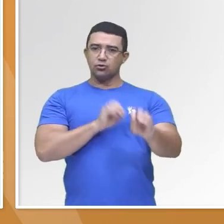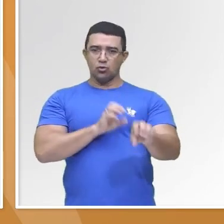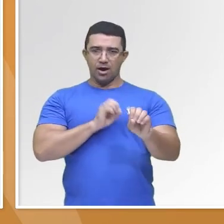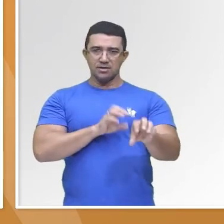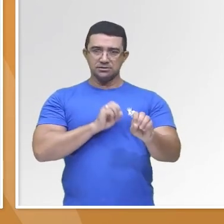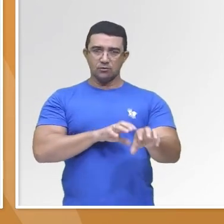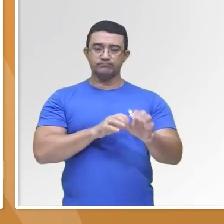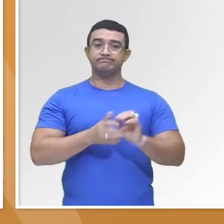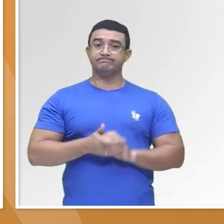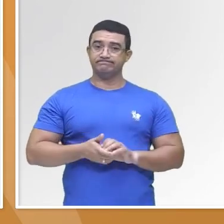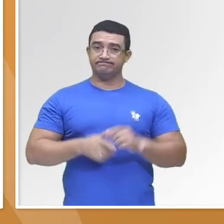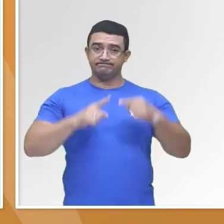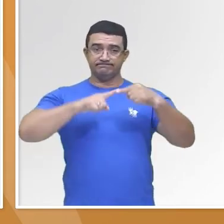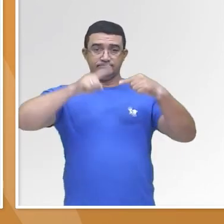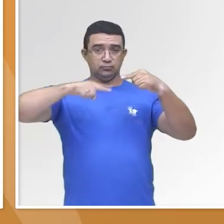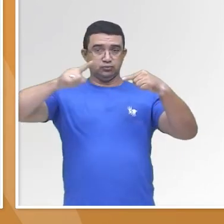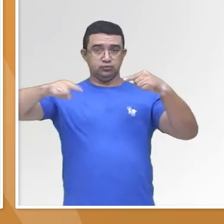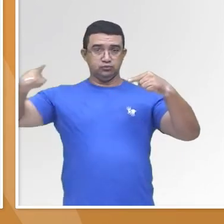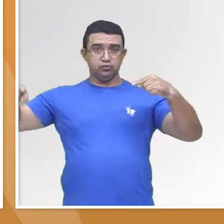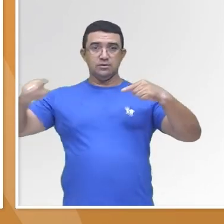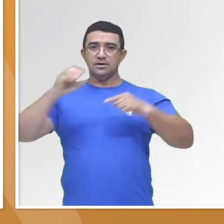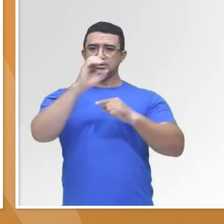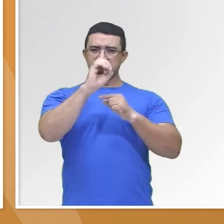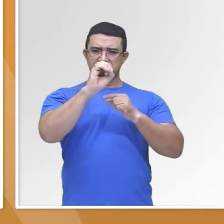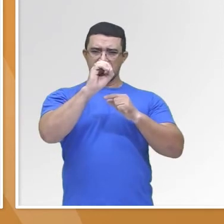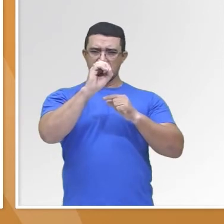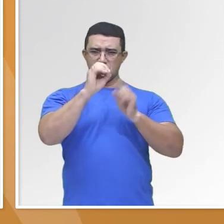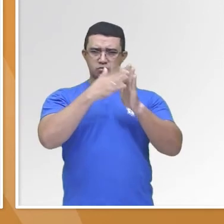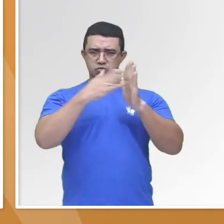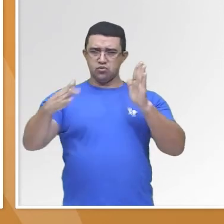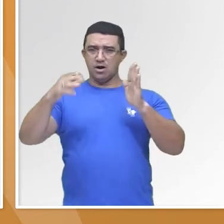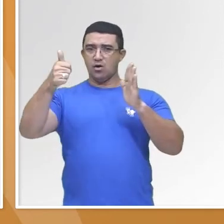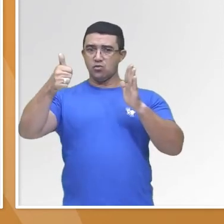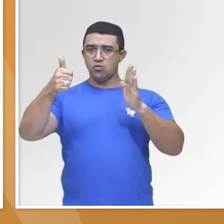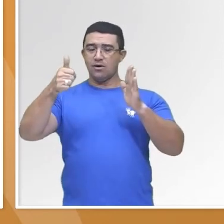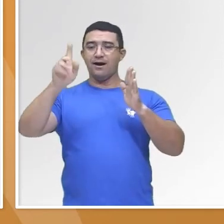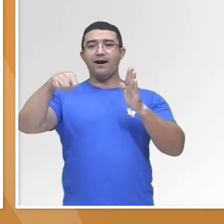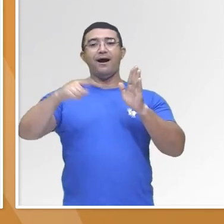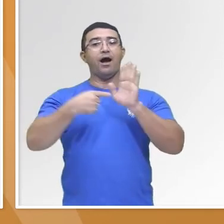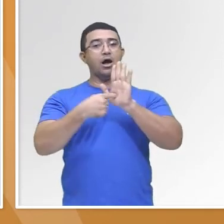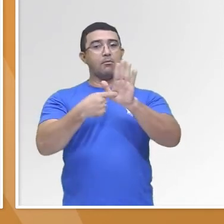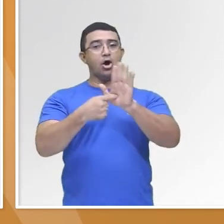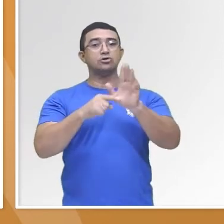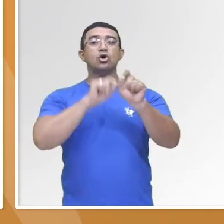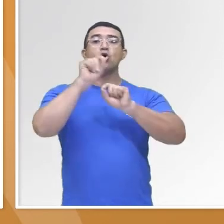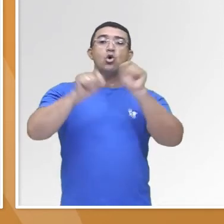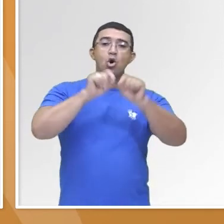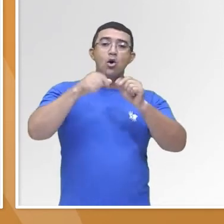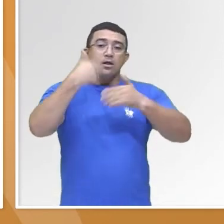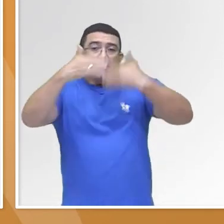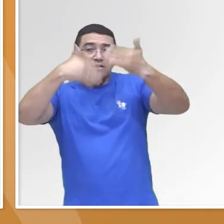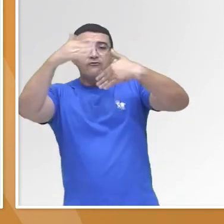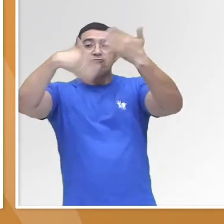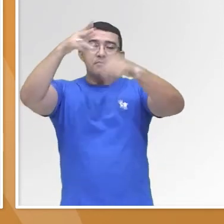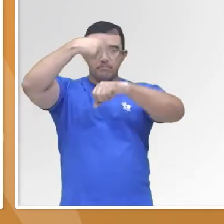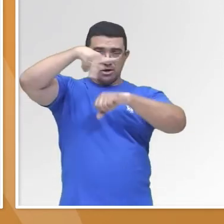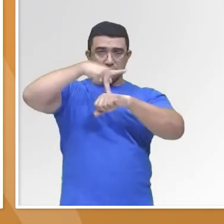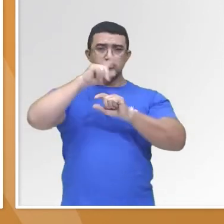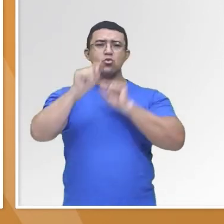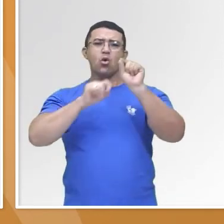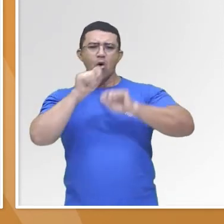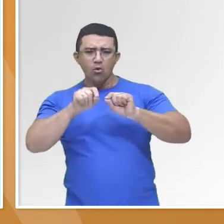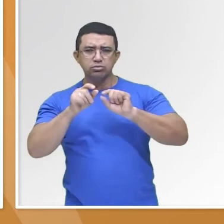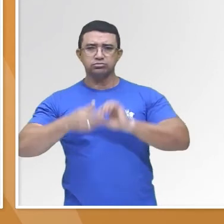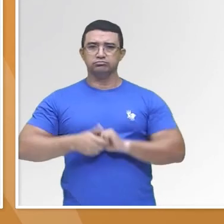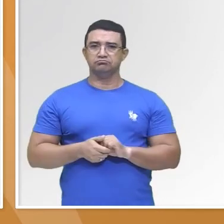que varia de 0 a 1, tá? Vai medir justamente como está o desenvolvimento dos países. Não tem